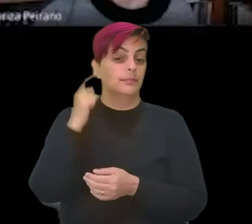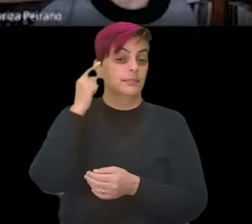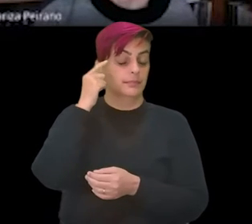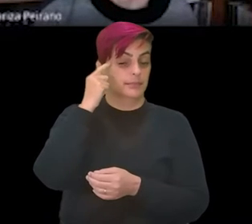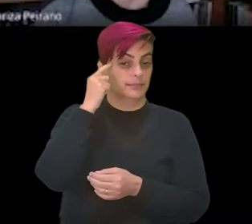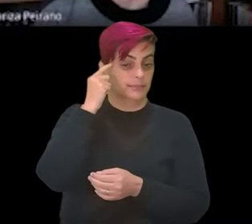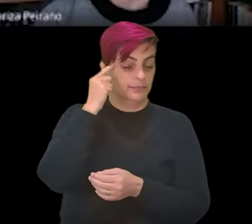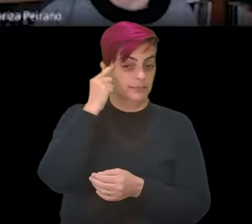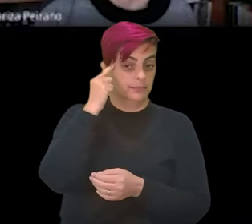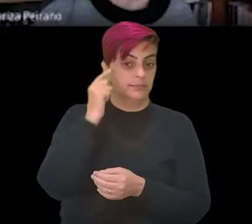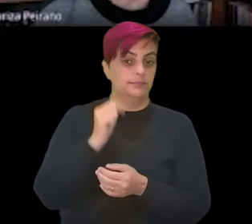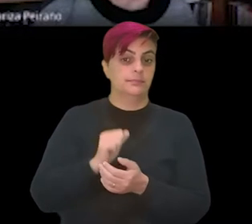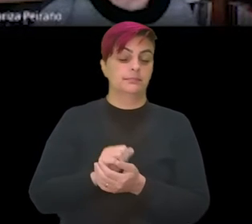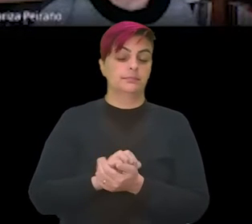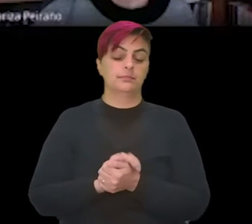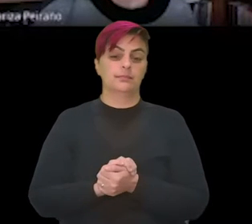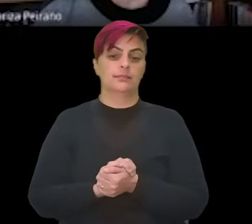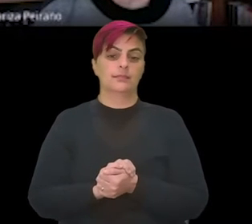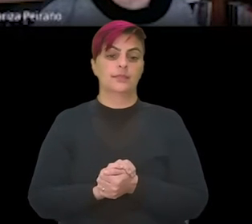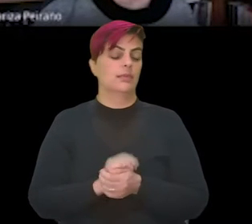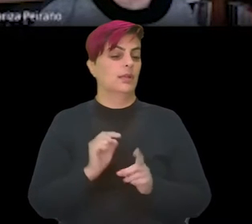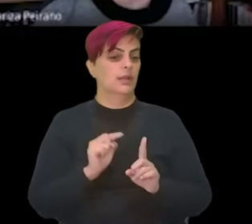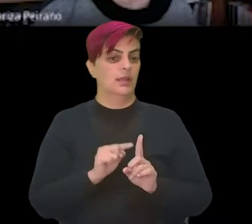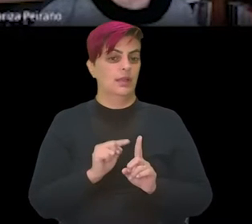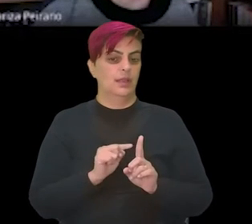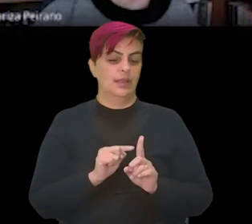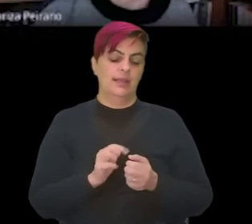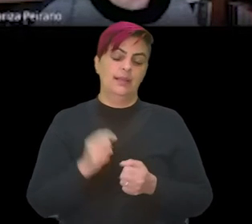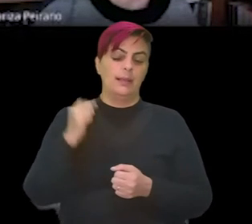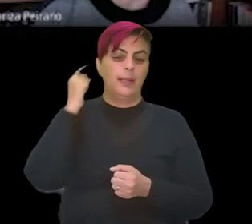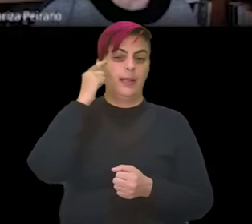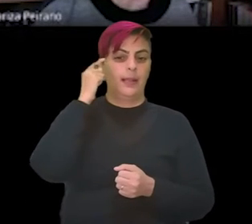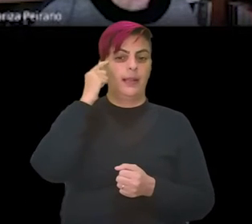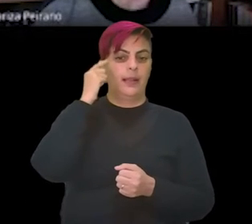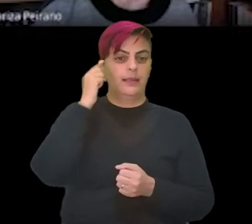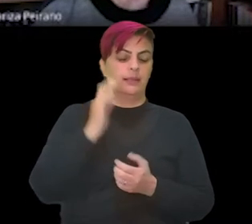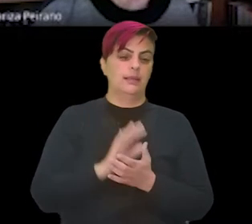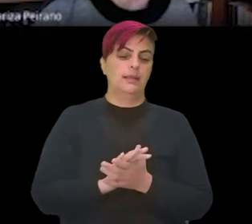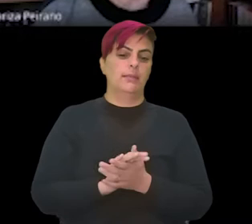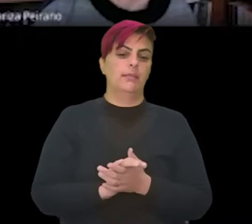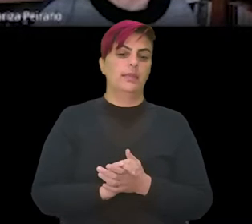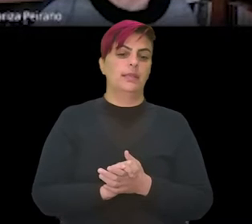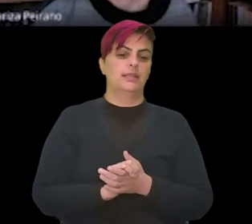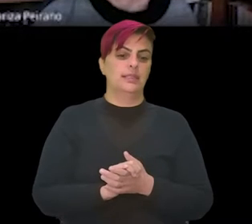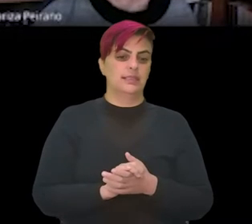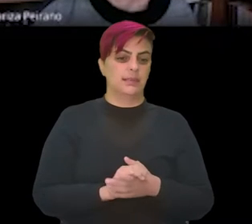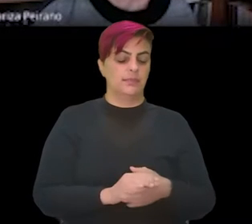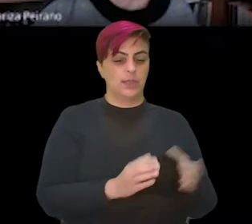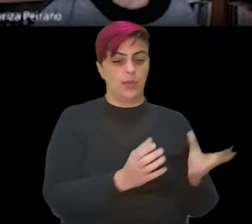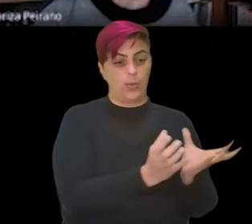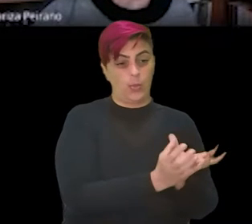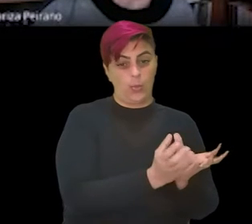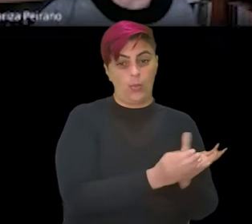na concepção trobriandesa do Kula, ele contesta a noção, então, dominante do homem econômico